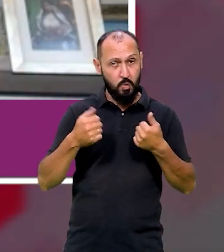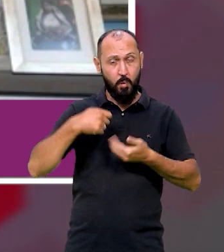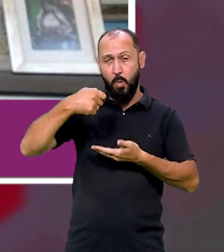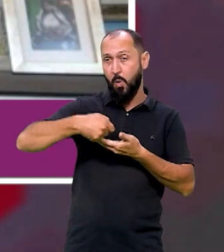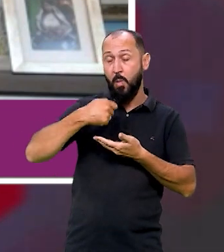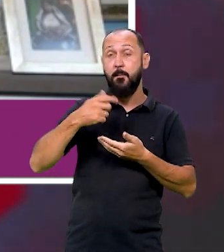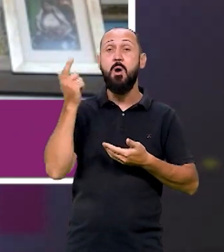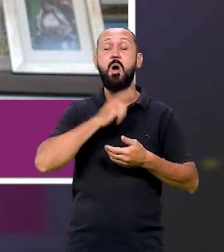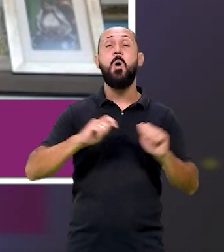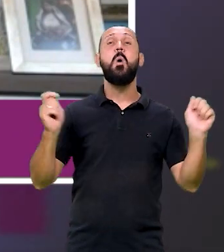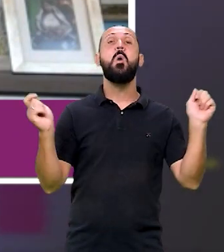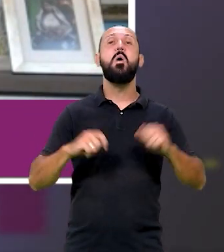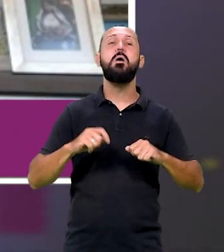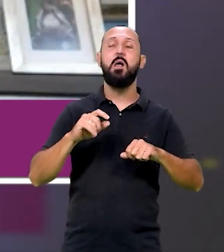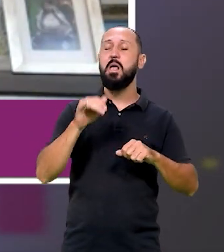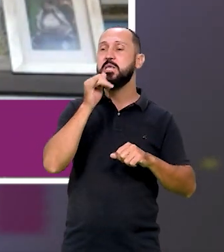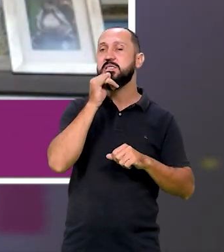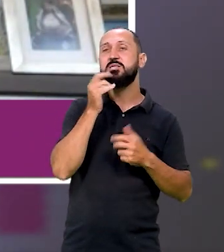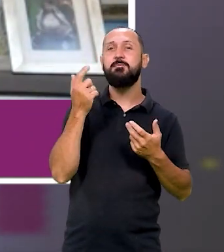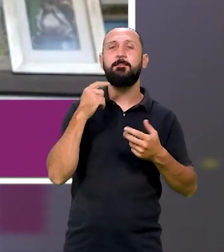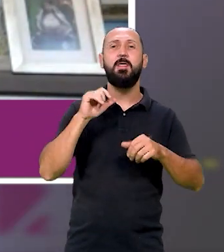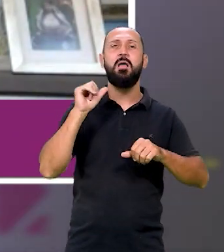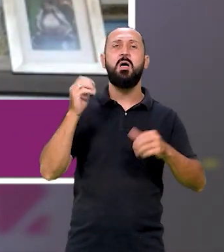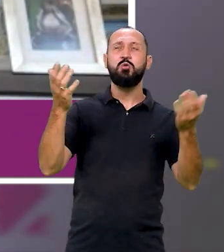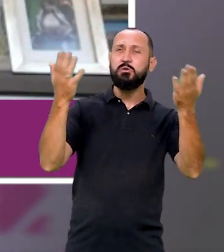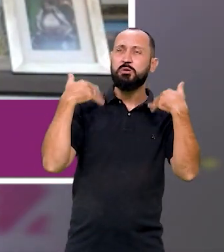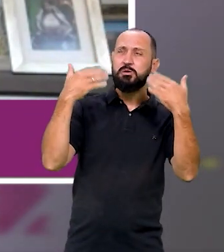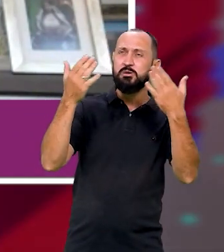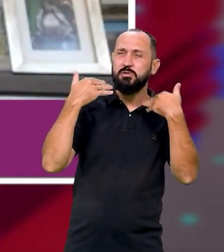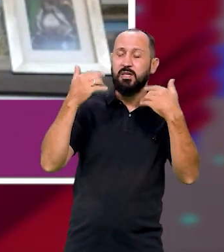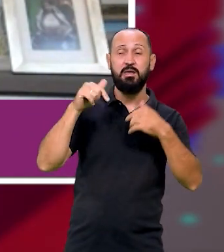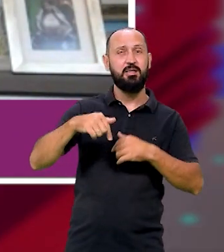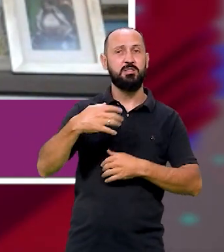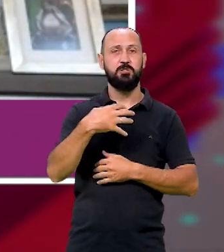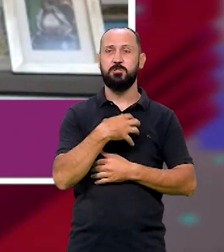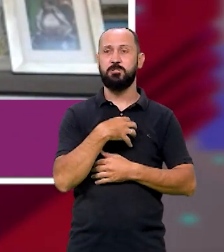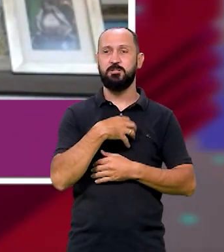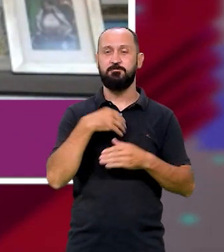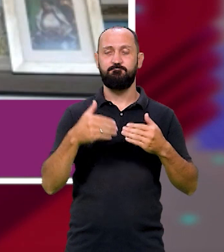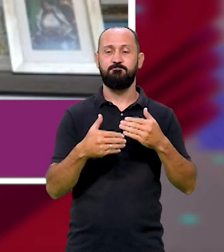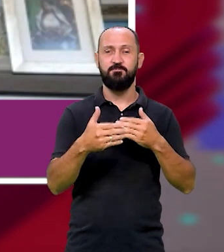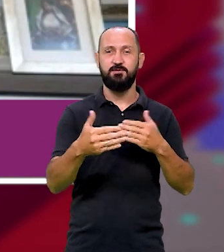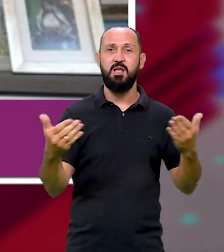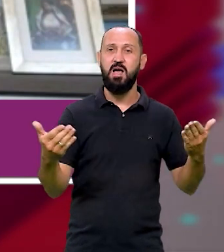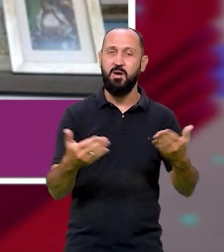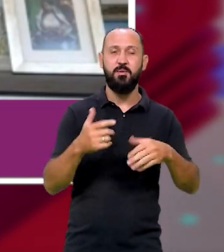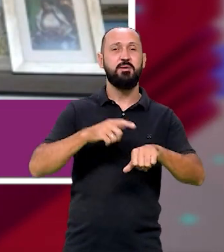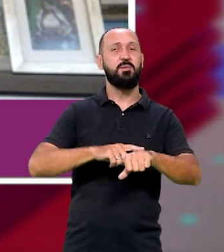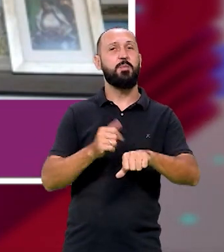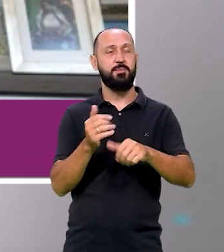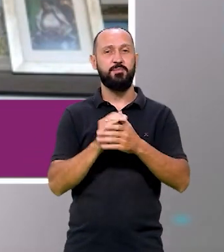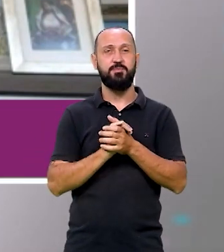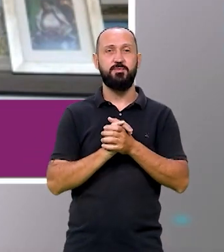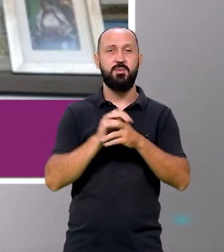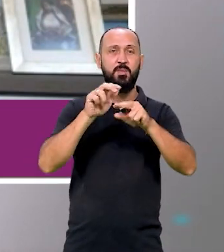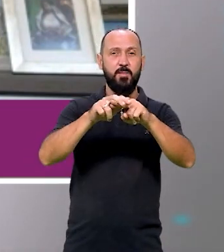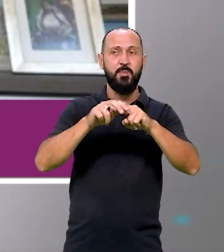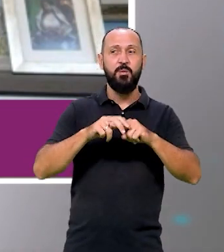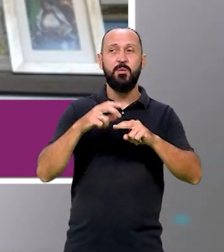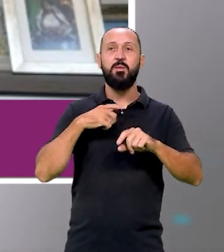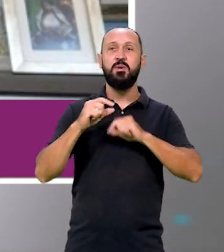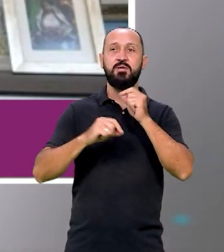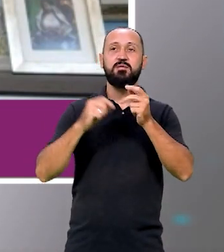corpo bem nutrido para enfrentar principalmente as altas temperaturas que nós estamos passando nesse momento. E é